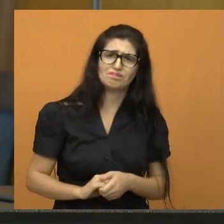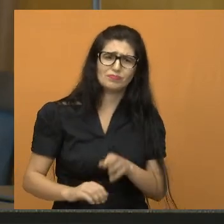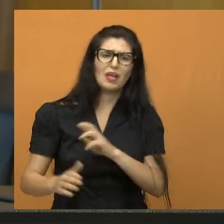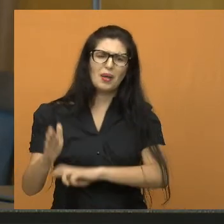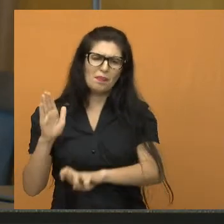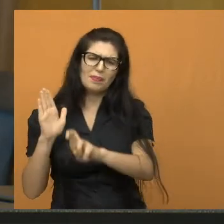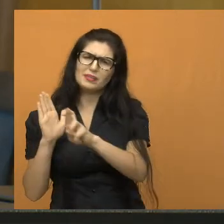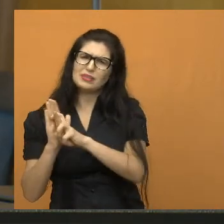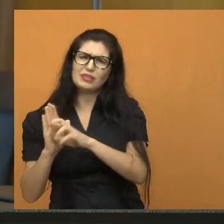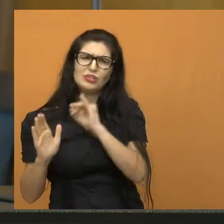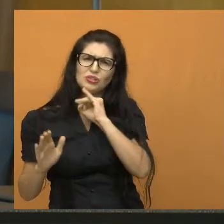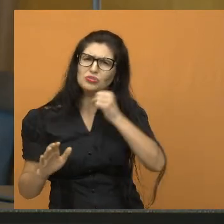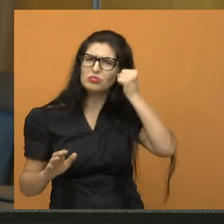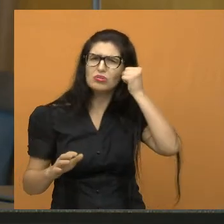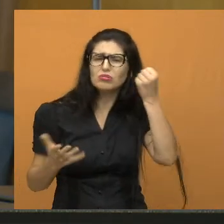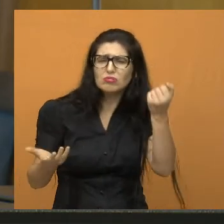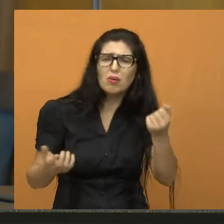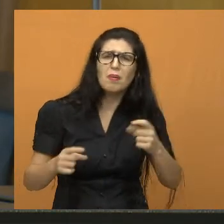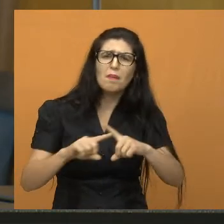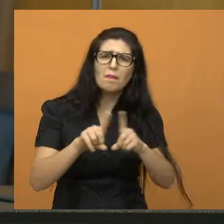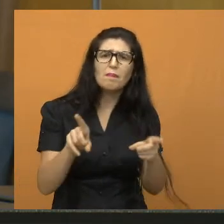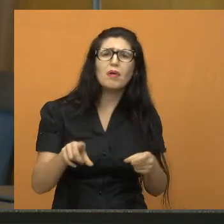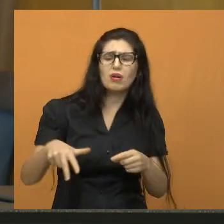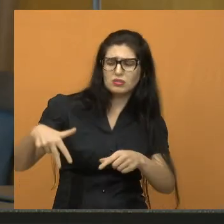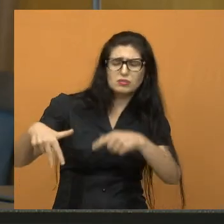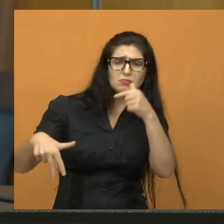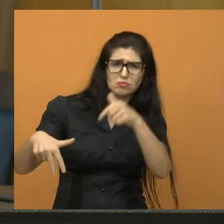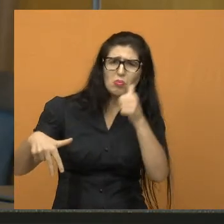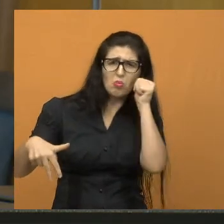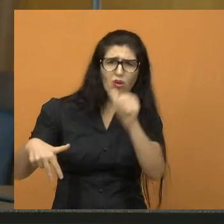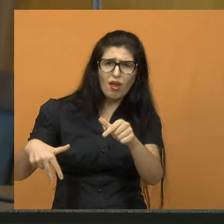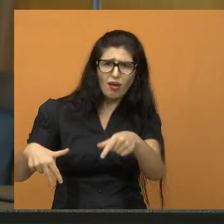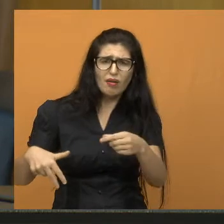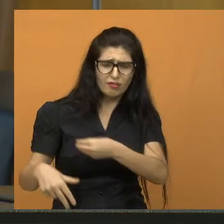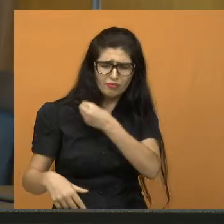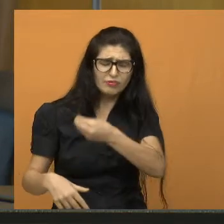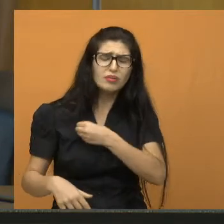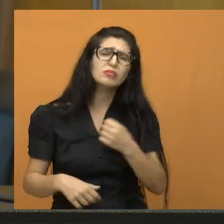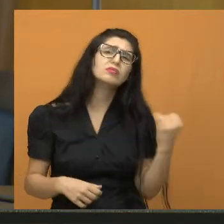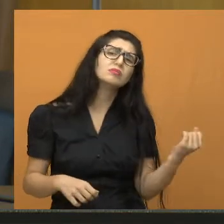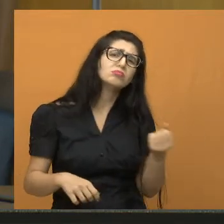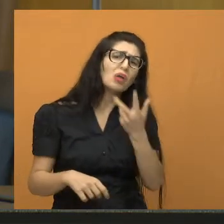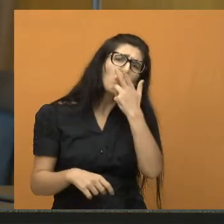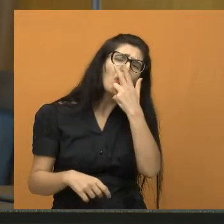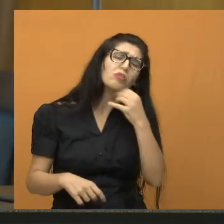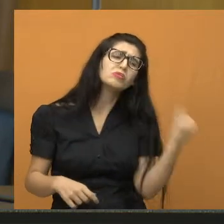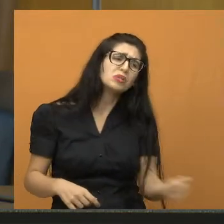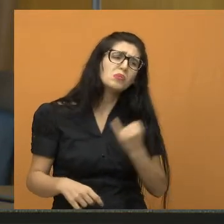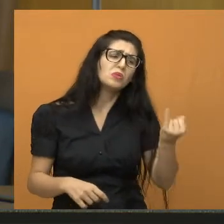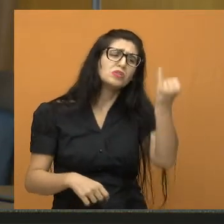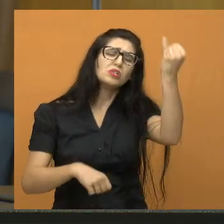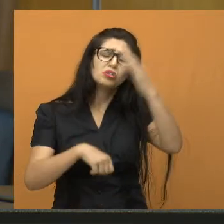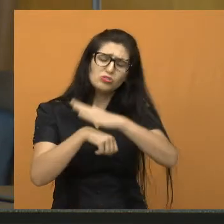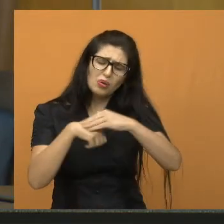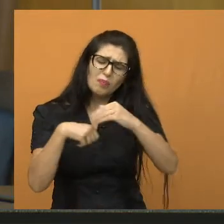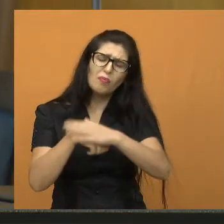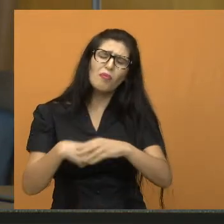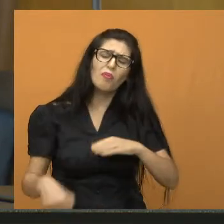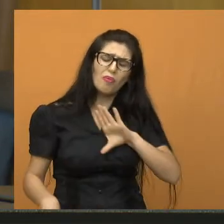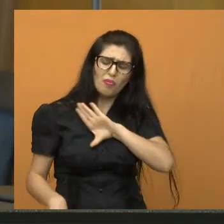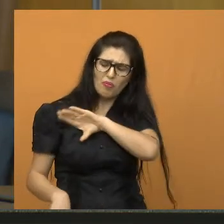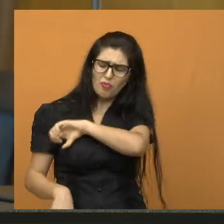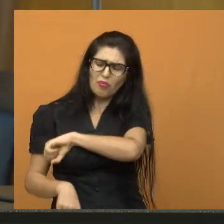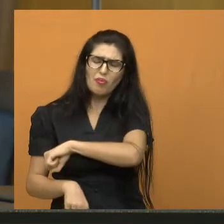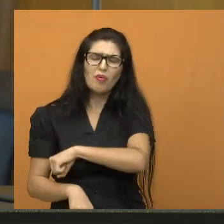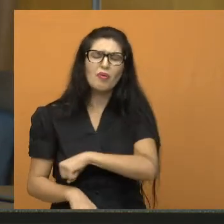munícipe e como mulher, eu falo muito sobre a importância do amor, né, do afeto, de que a gente